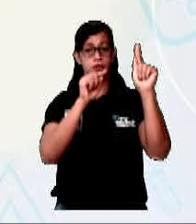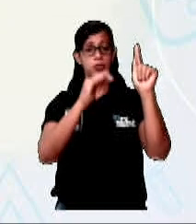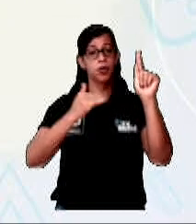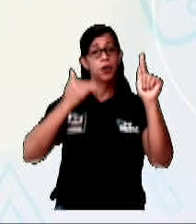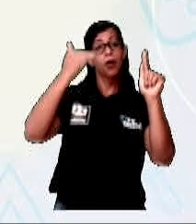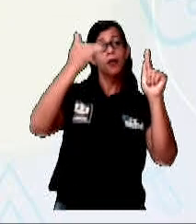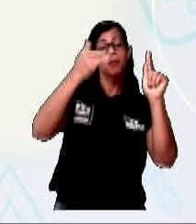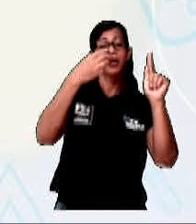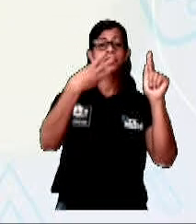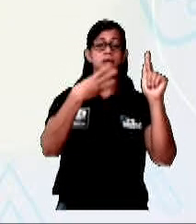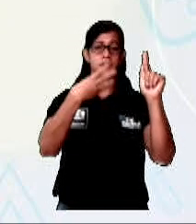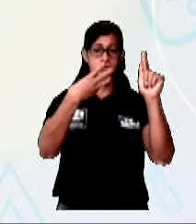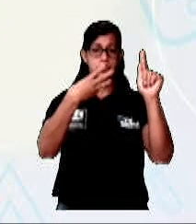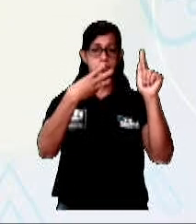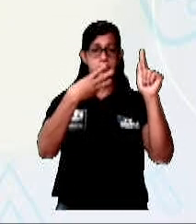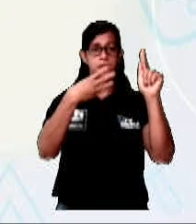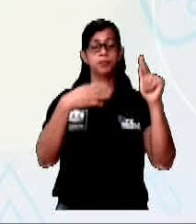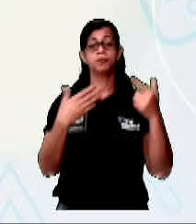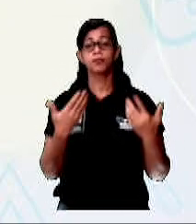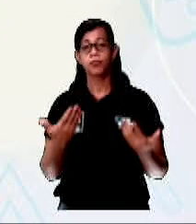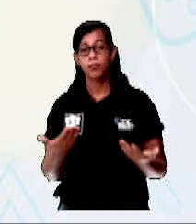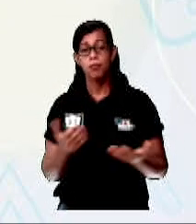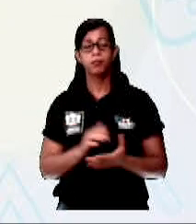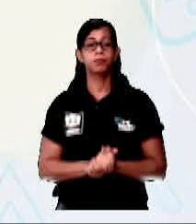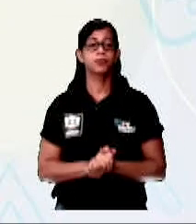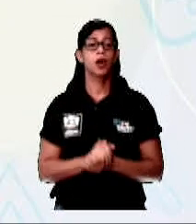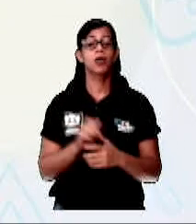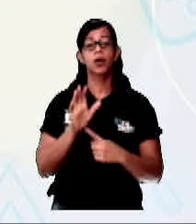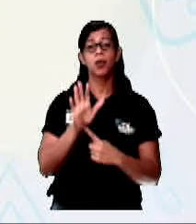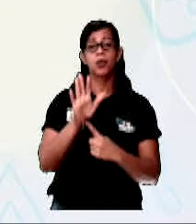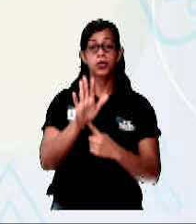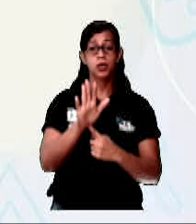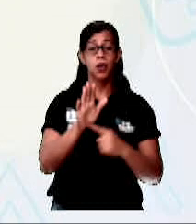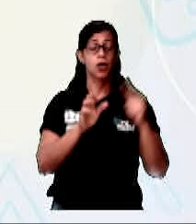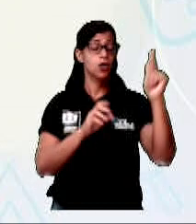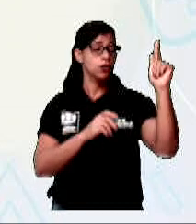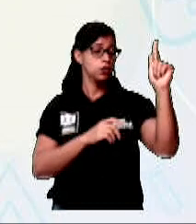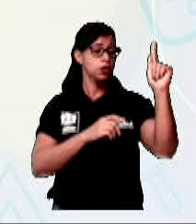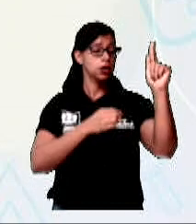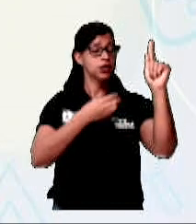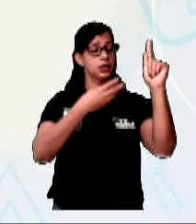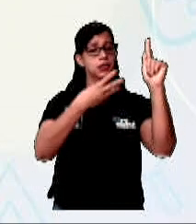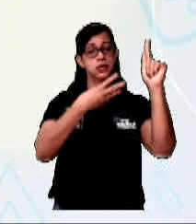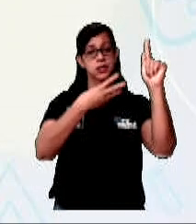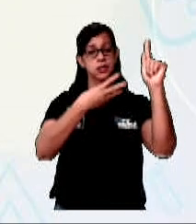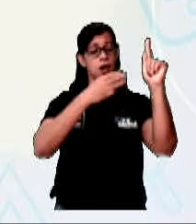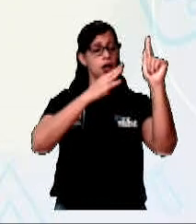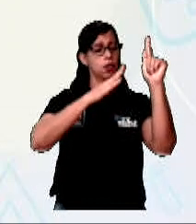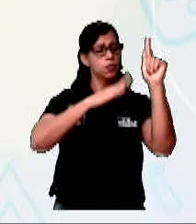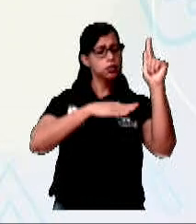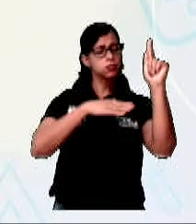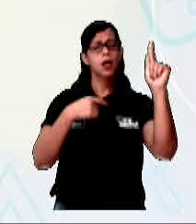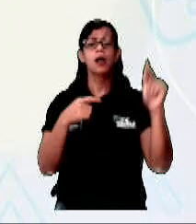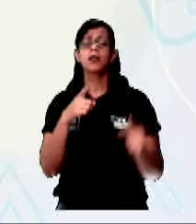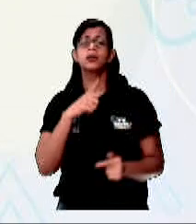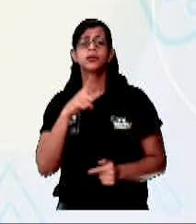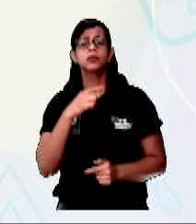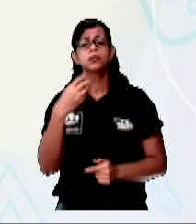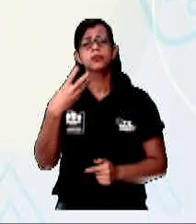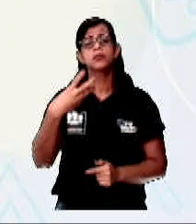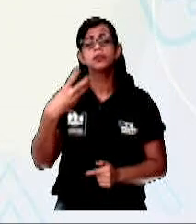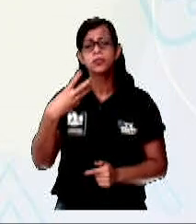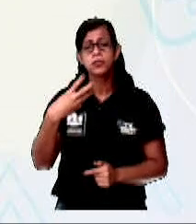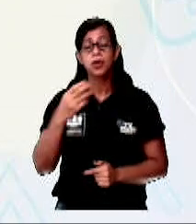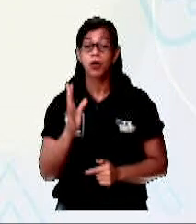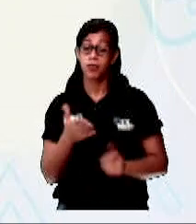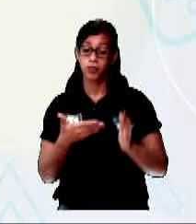Celsius. Daí ele vai dizer que baixou 3 graus Celsius. Ah, se eu estou com 3, agora a gente vai